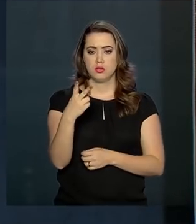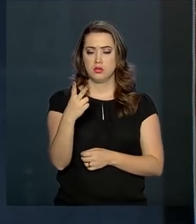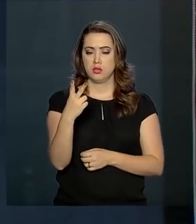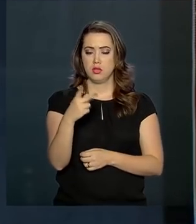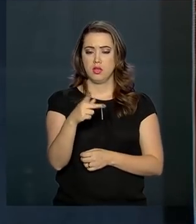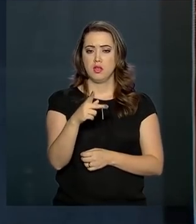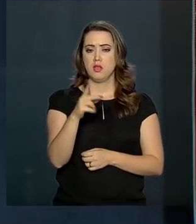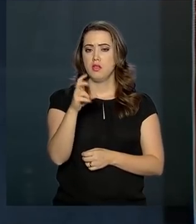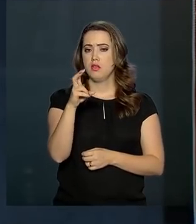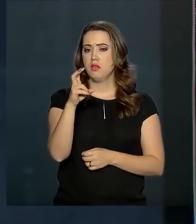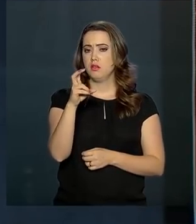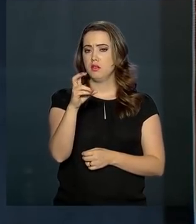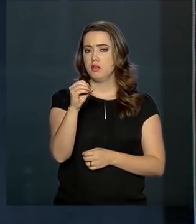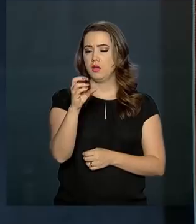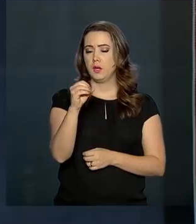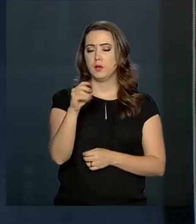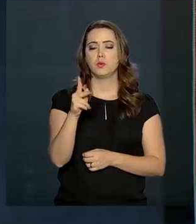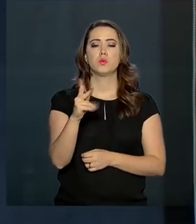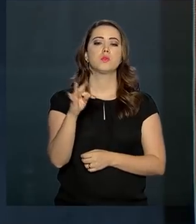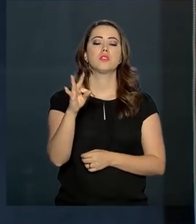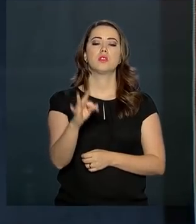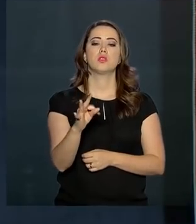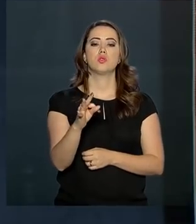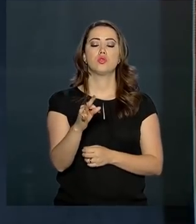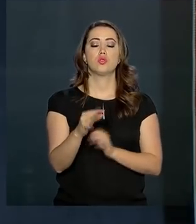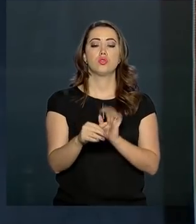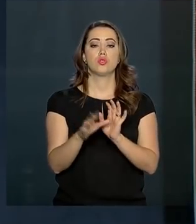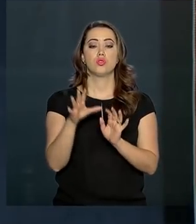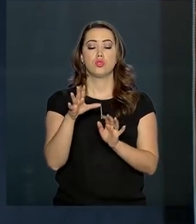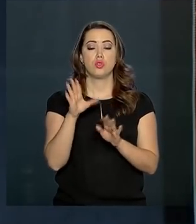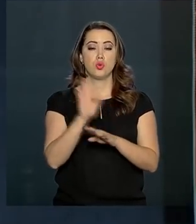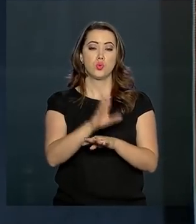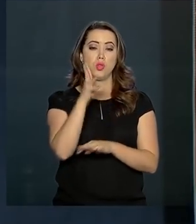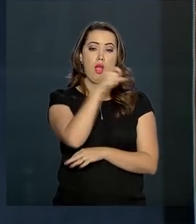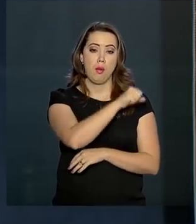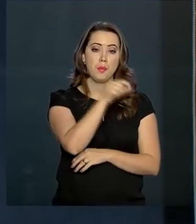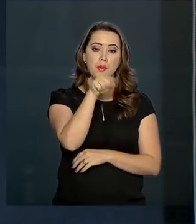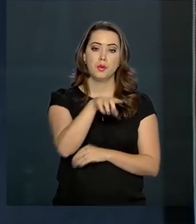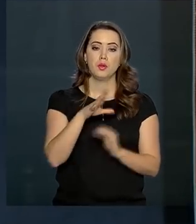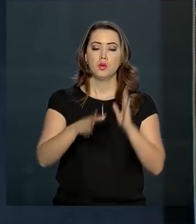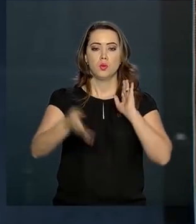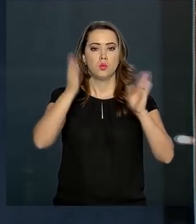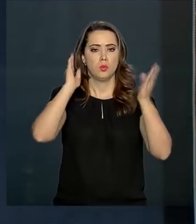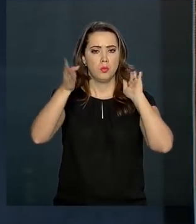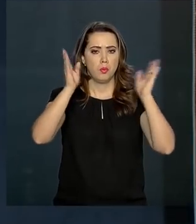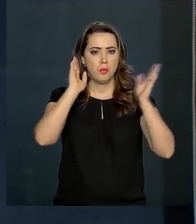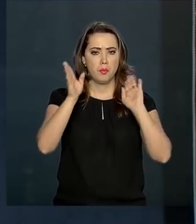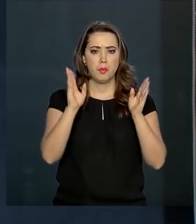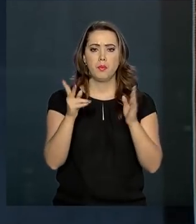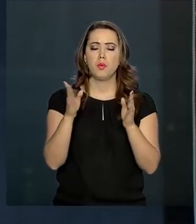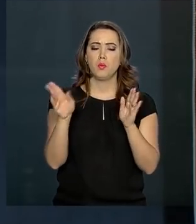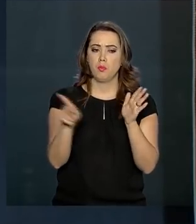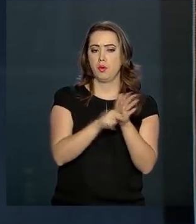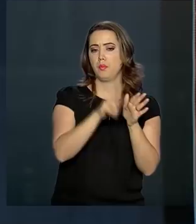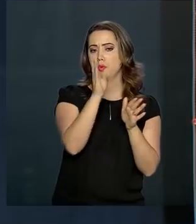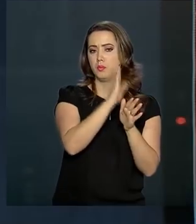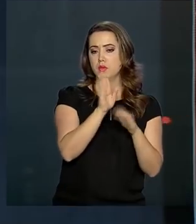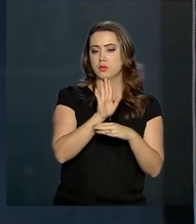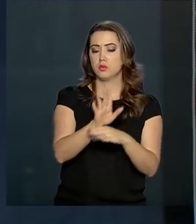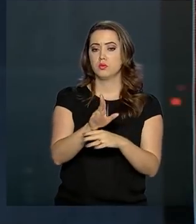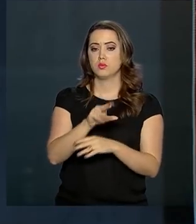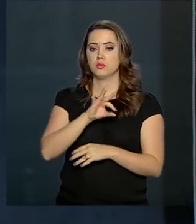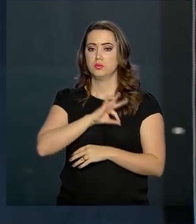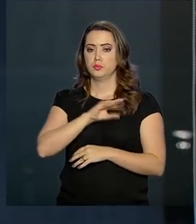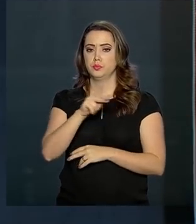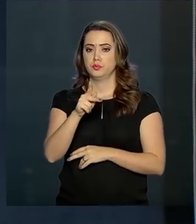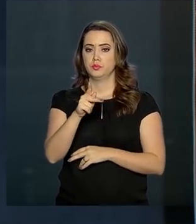primeiros socorros. O porta-voz disse que os deslocamentos dos caminhões brasileiros, eles serão feitos com a ajuda da Polícia